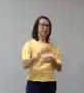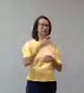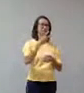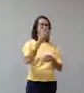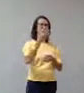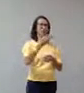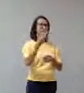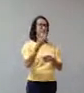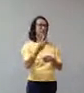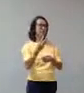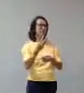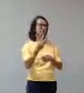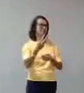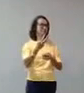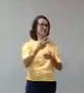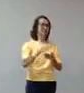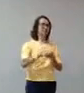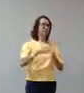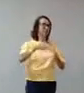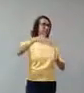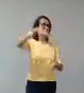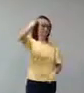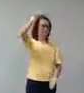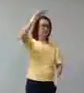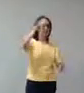eu acho. Ocupou uma parede bem grande.